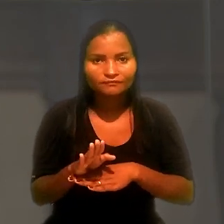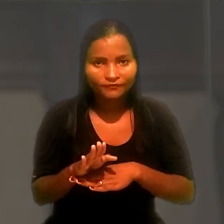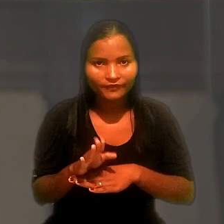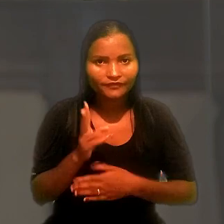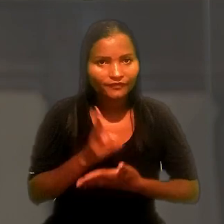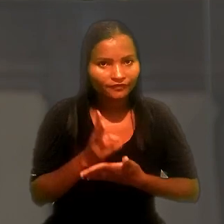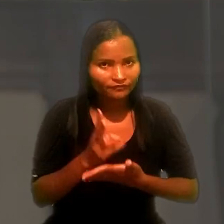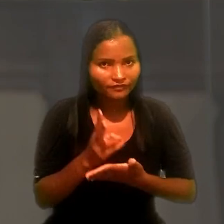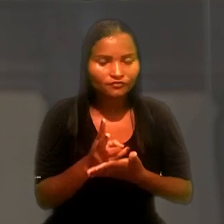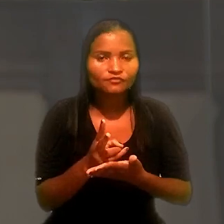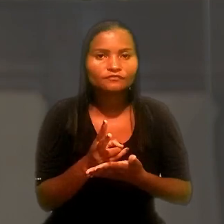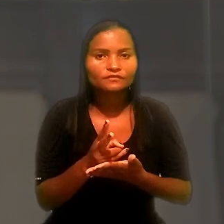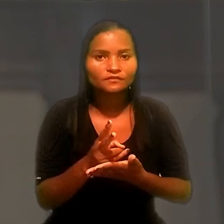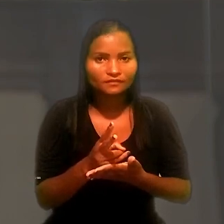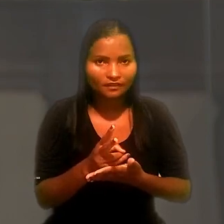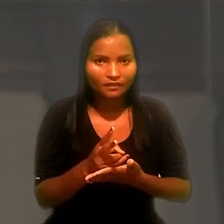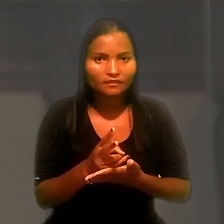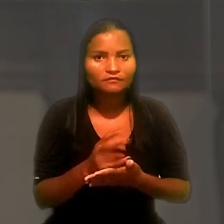efetiva e